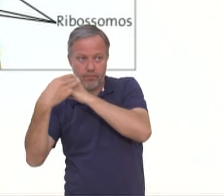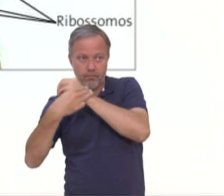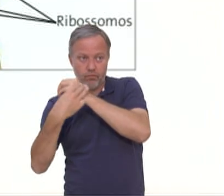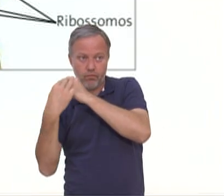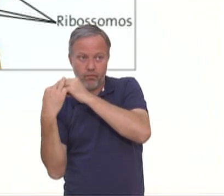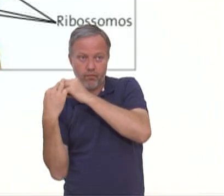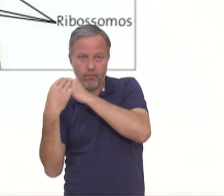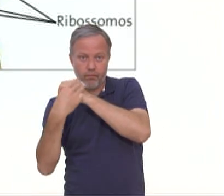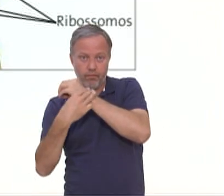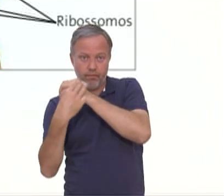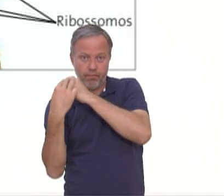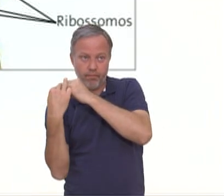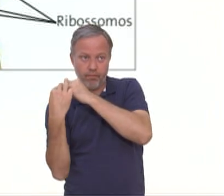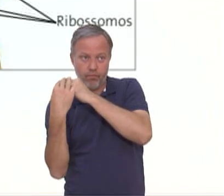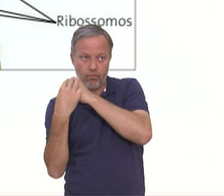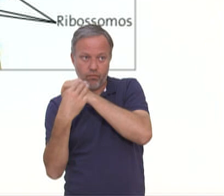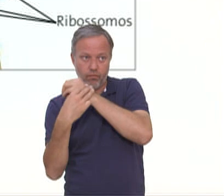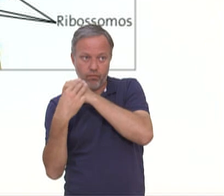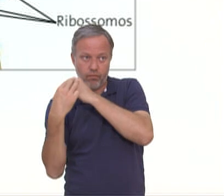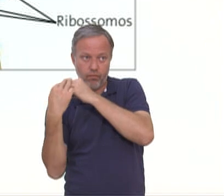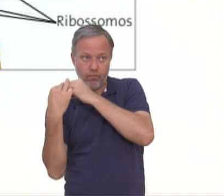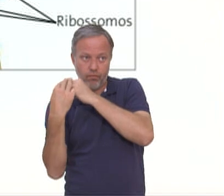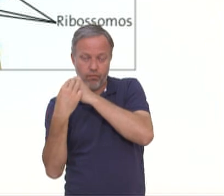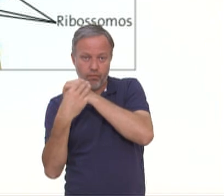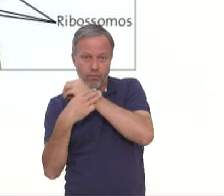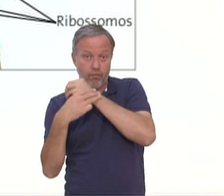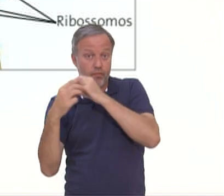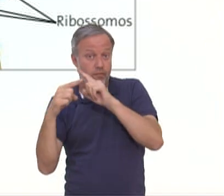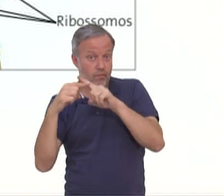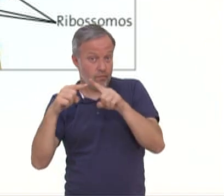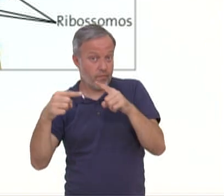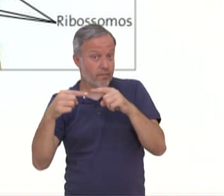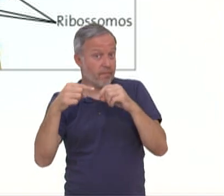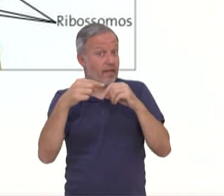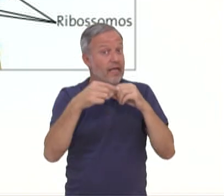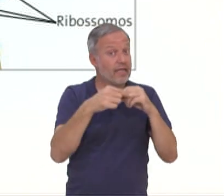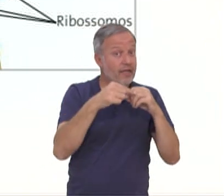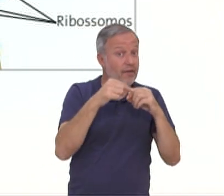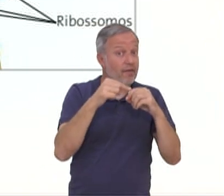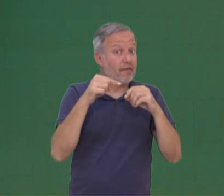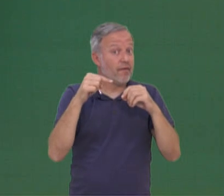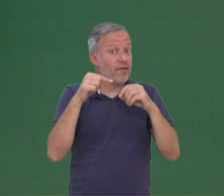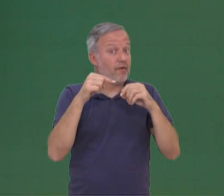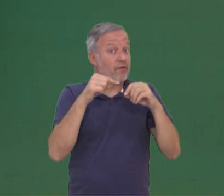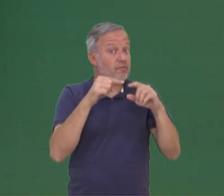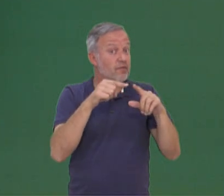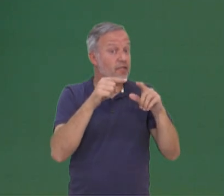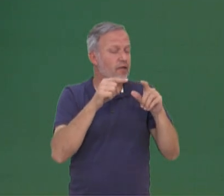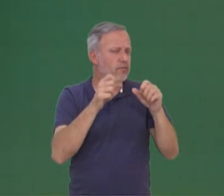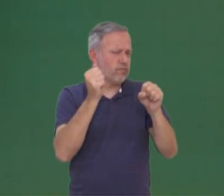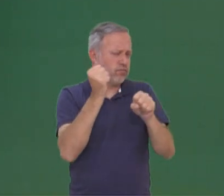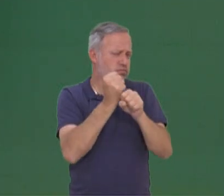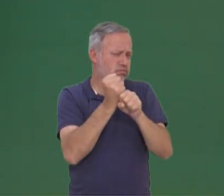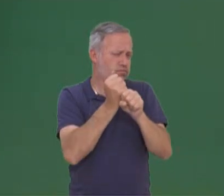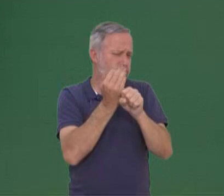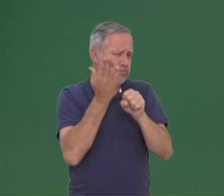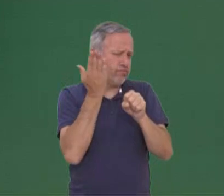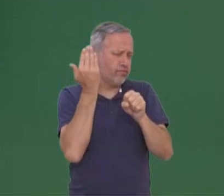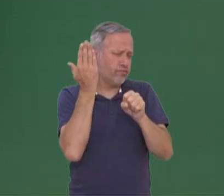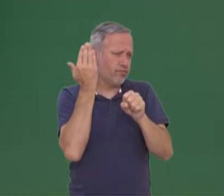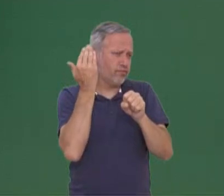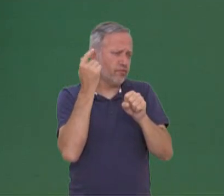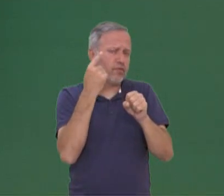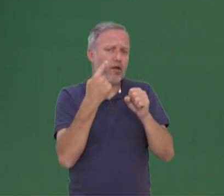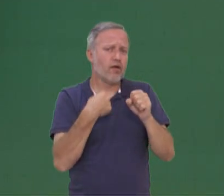Procarionte, são seres mais antigos, anteriores à existência dessa membrana exclusiva do núcleo.